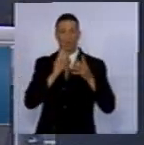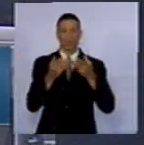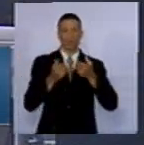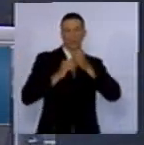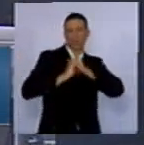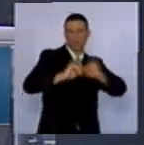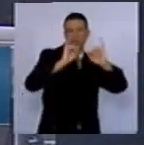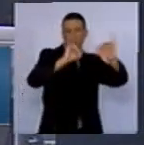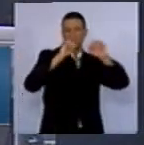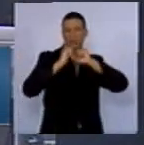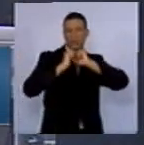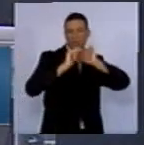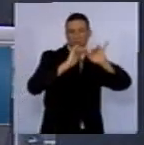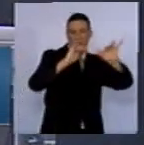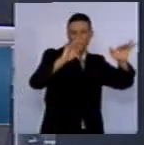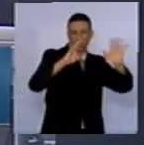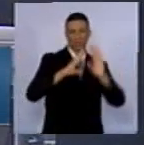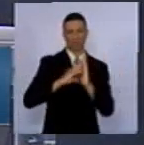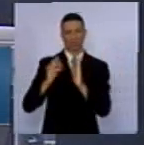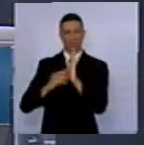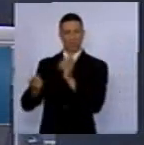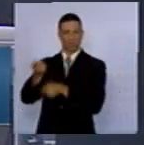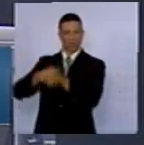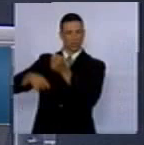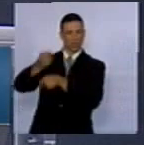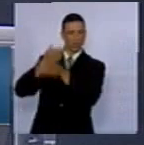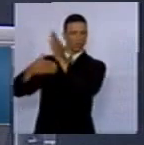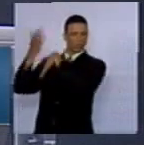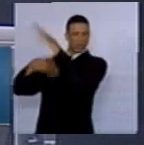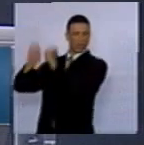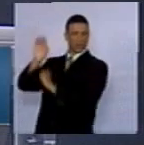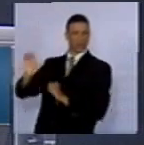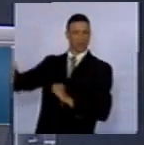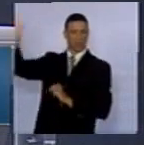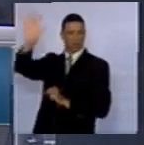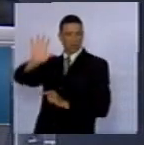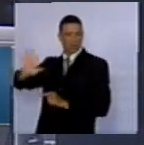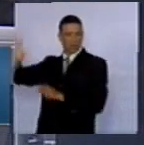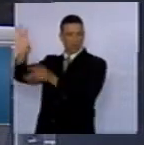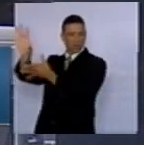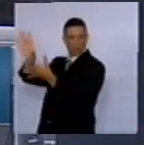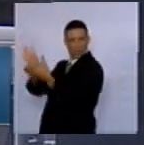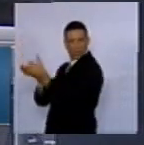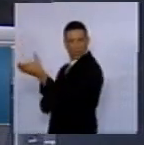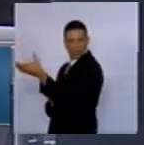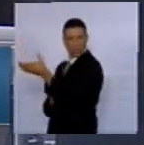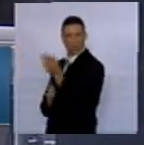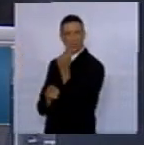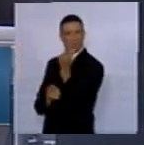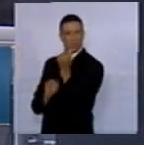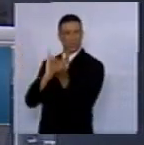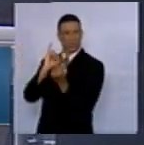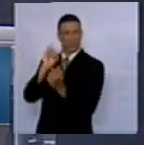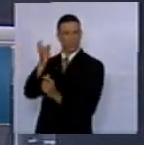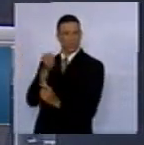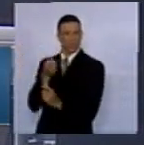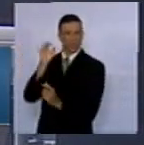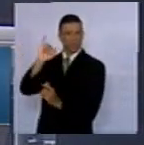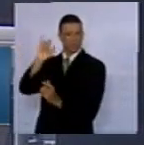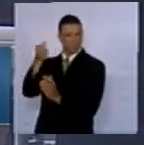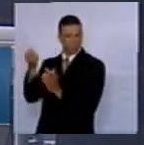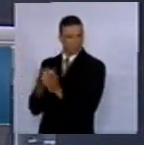havia um outro que eu não posso chamar modelo de negócio cara na televisão pública europeia sustentada por por taxas por impostos